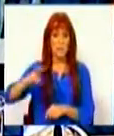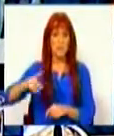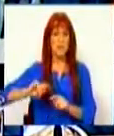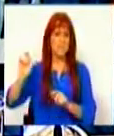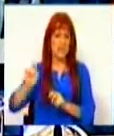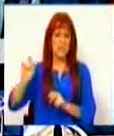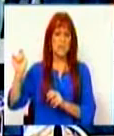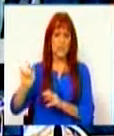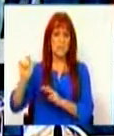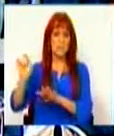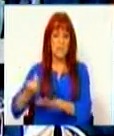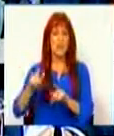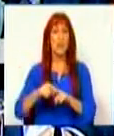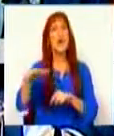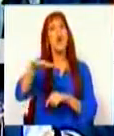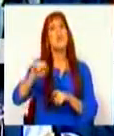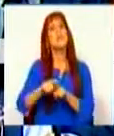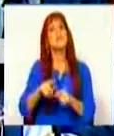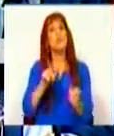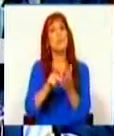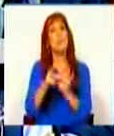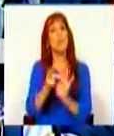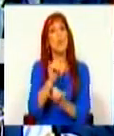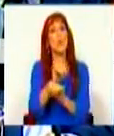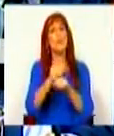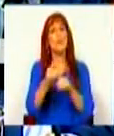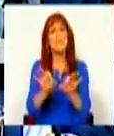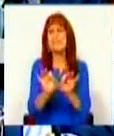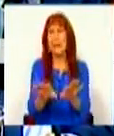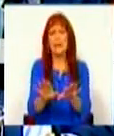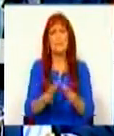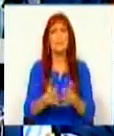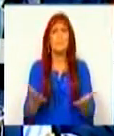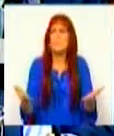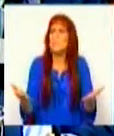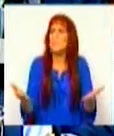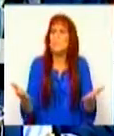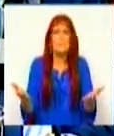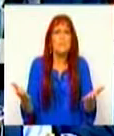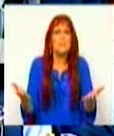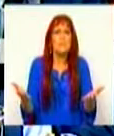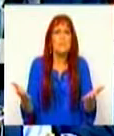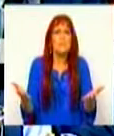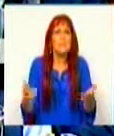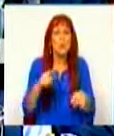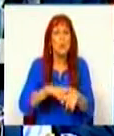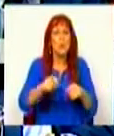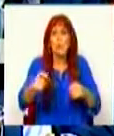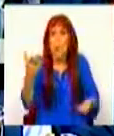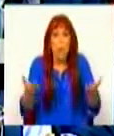todos os meses. Quanto à situação com os politécnicos e tem... Não, em... no período